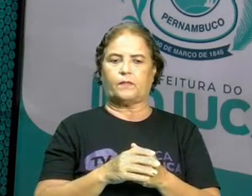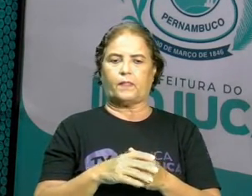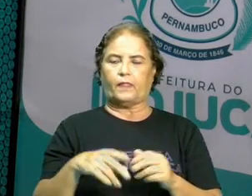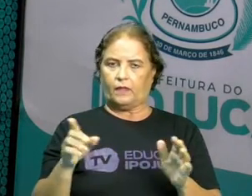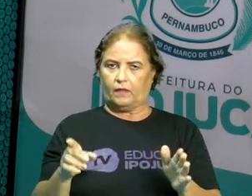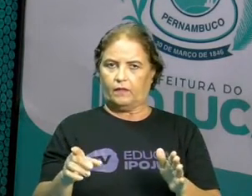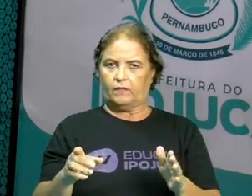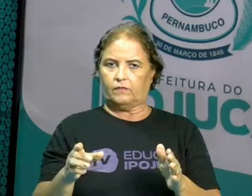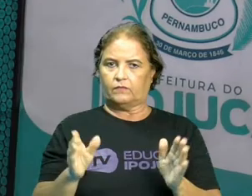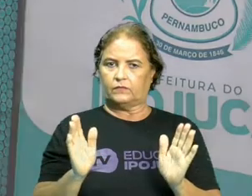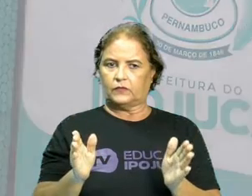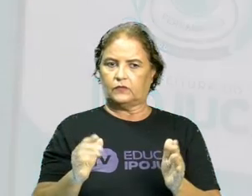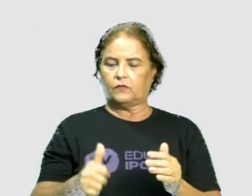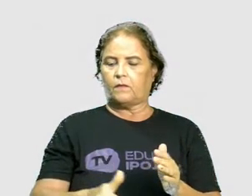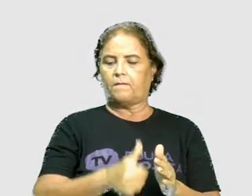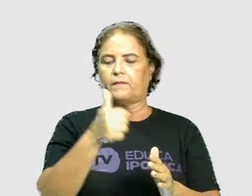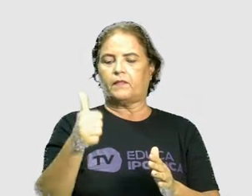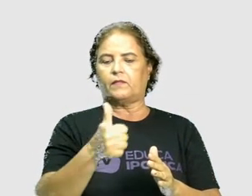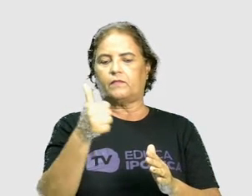Preparado? Primeiro número.